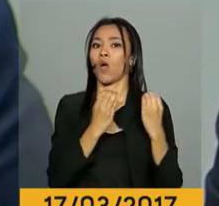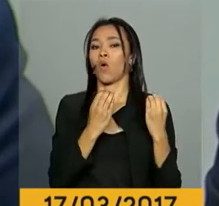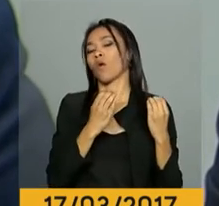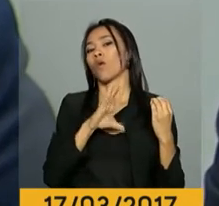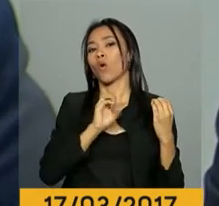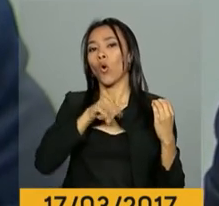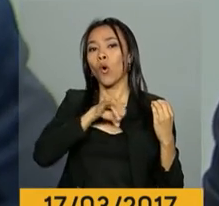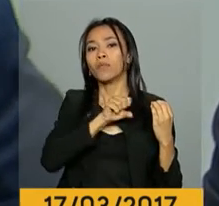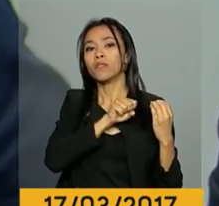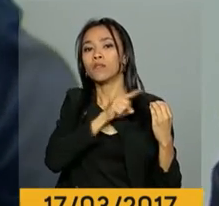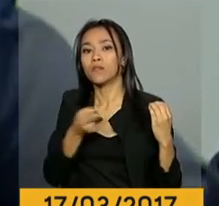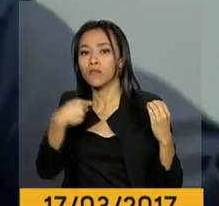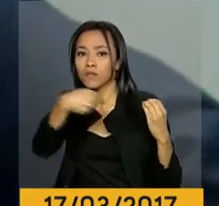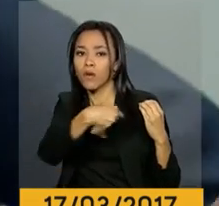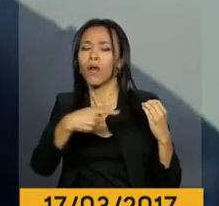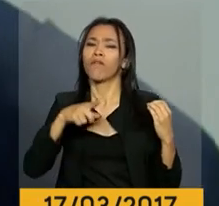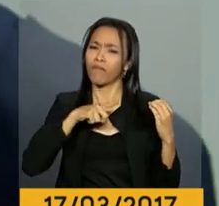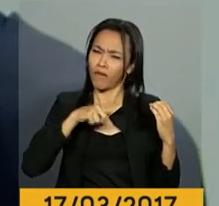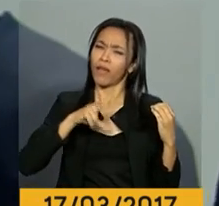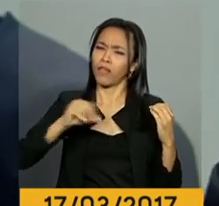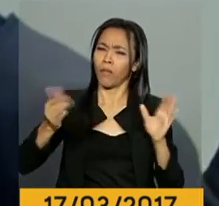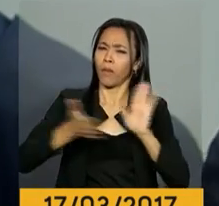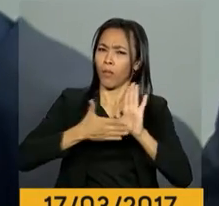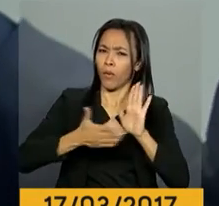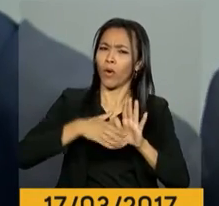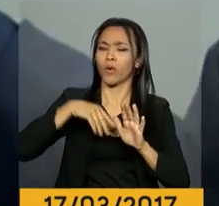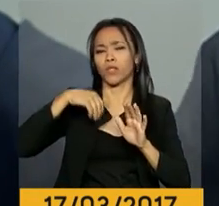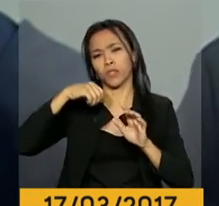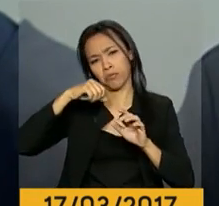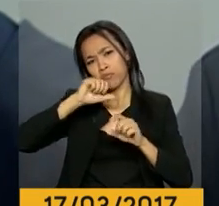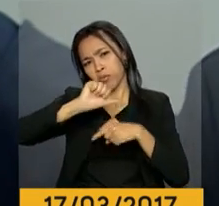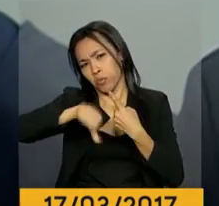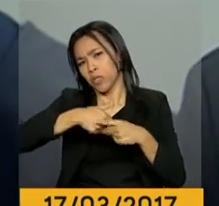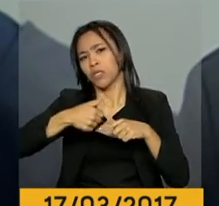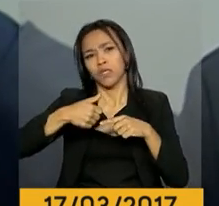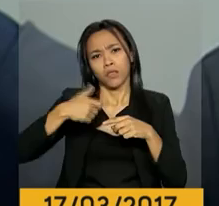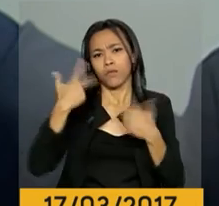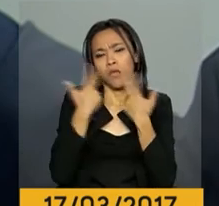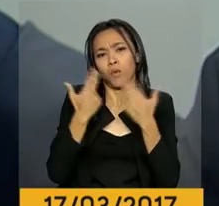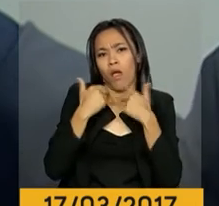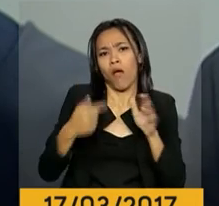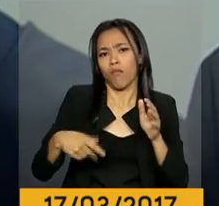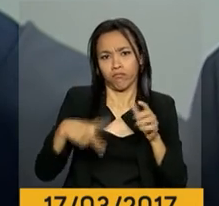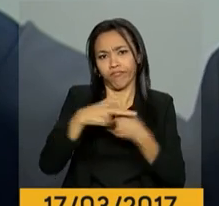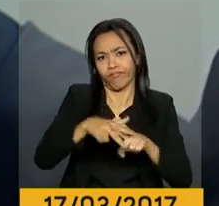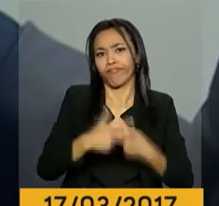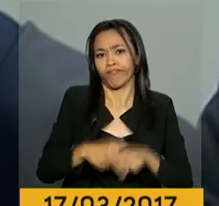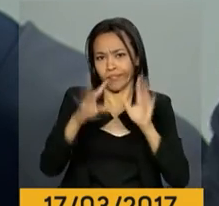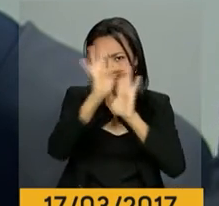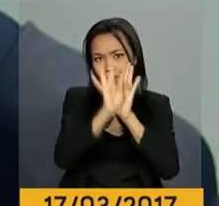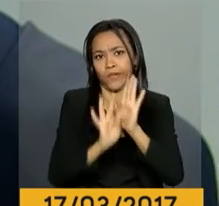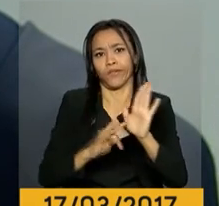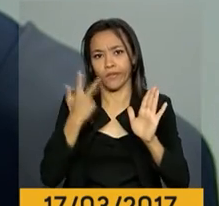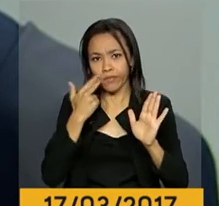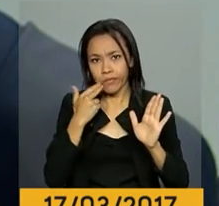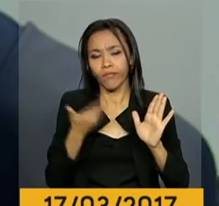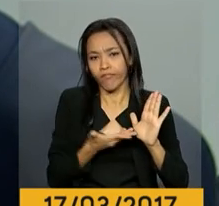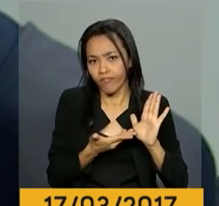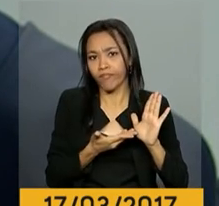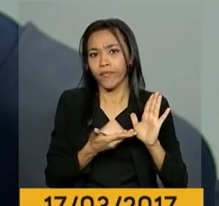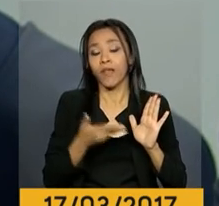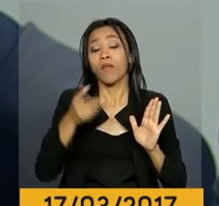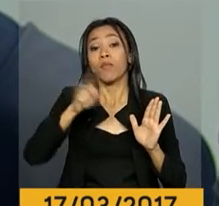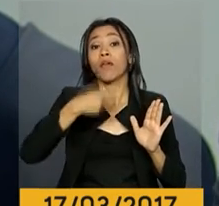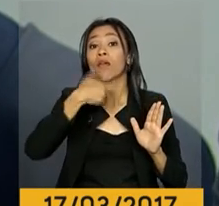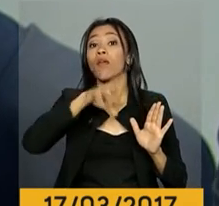haverá propostas de modificação num ou no outro ponto? É muito provável, porque agora o senhor absoluto dessa matéria é